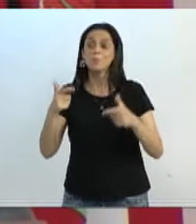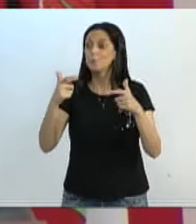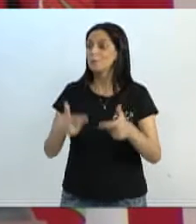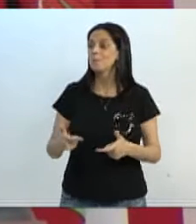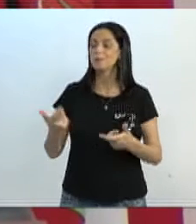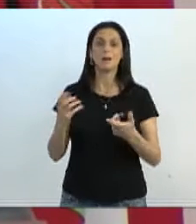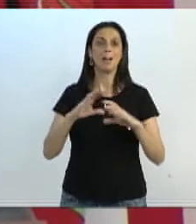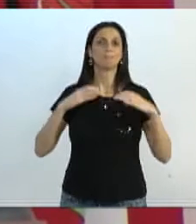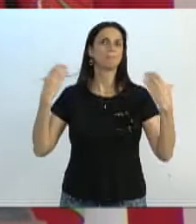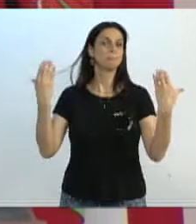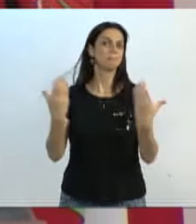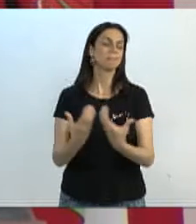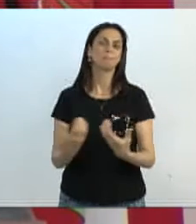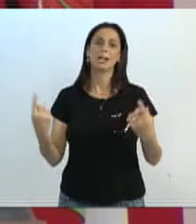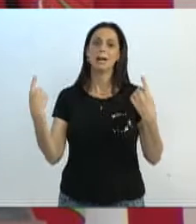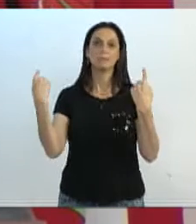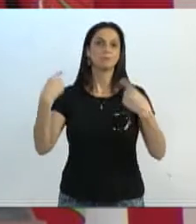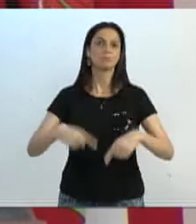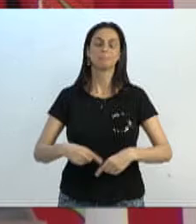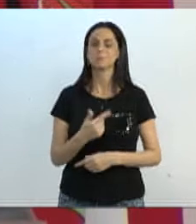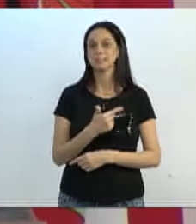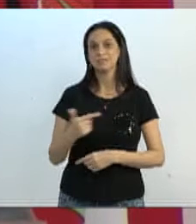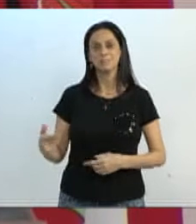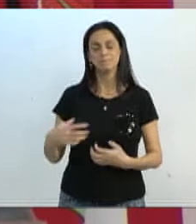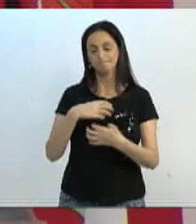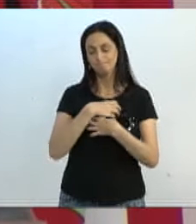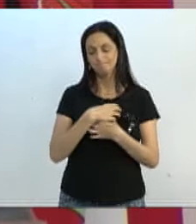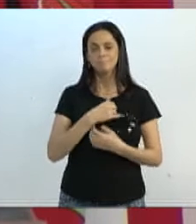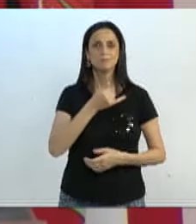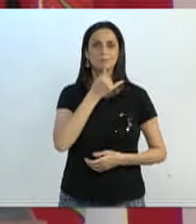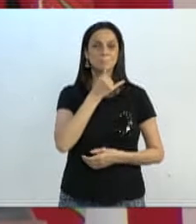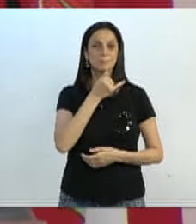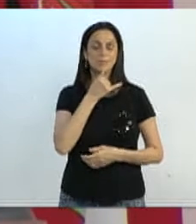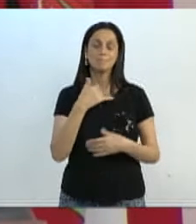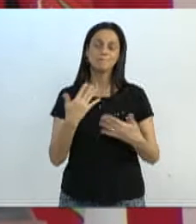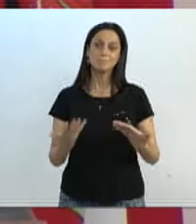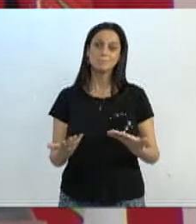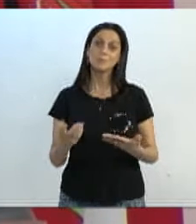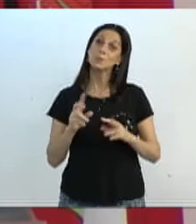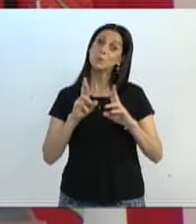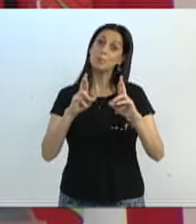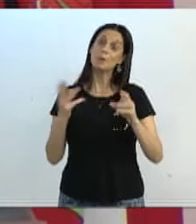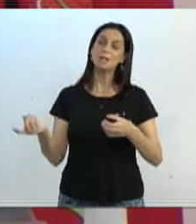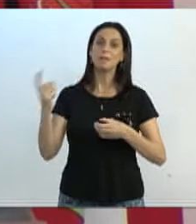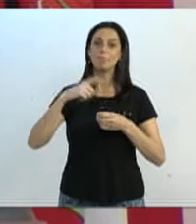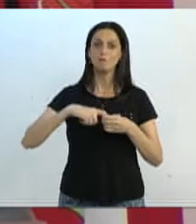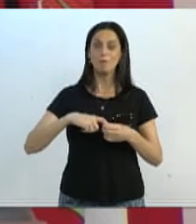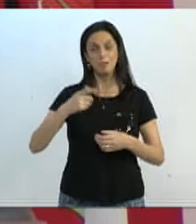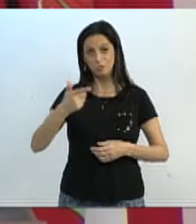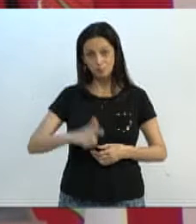Então, fica aqui o meu lamento e que a gente volte, né, nessa